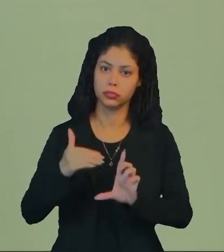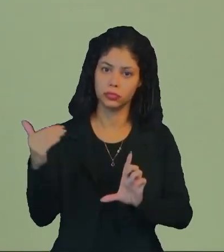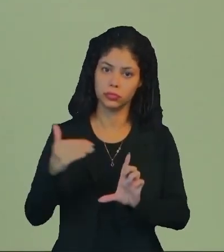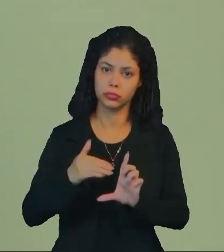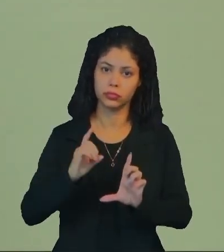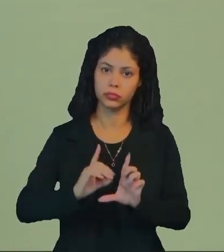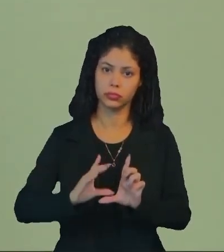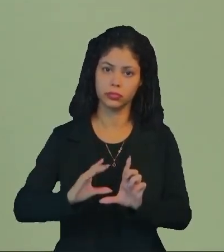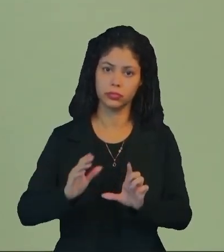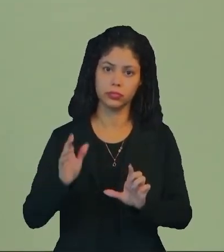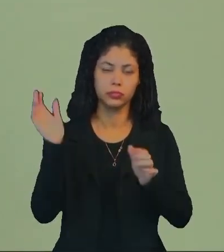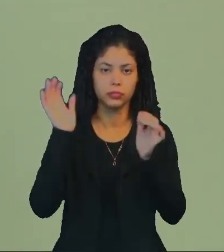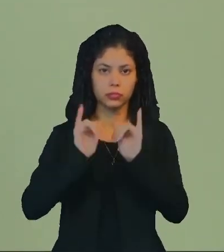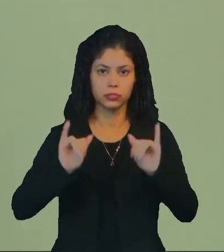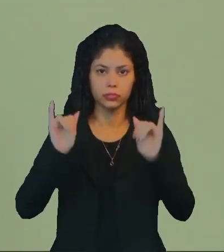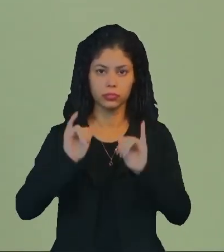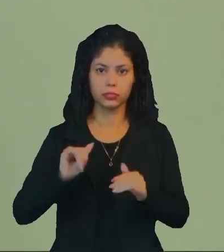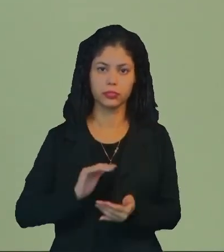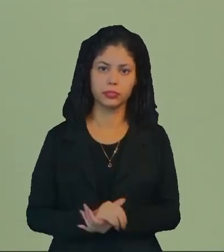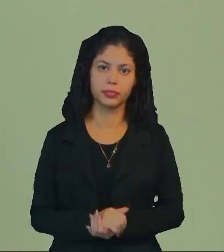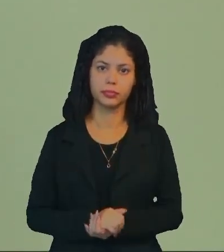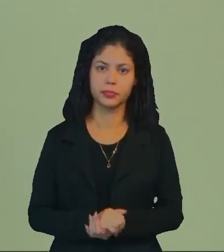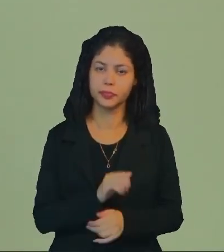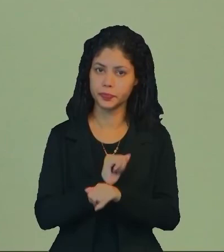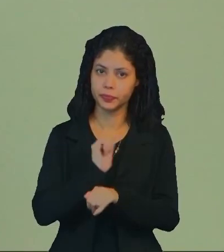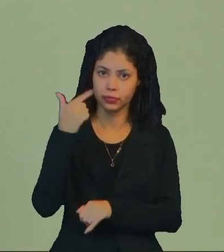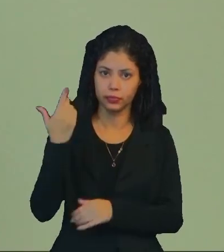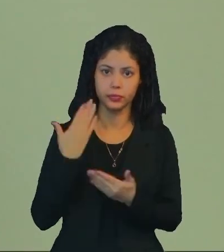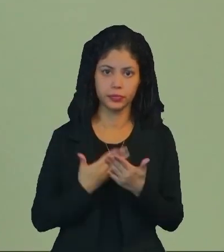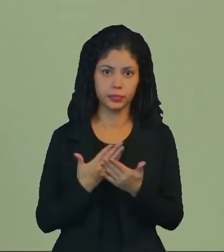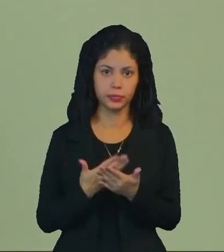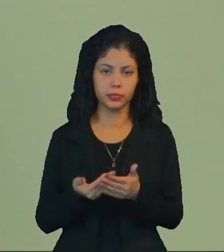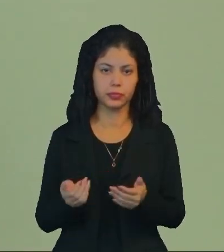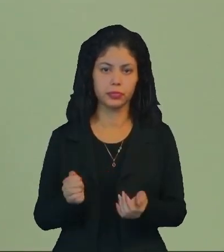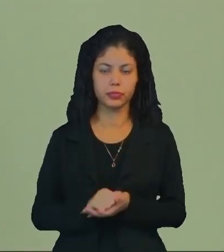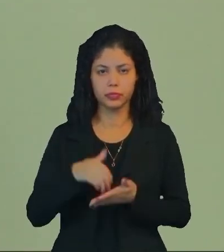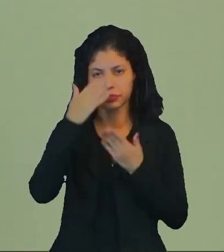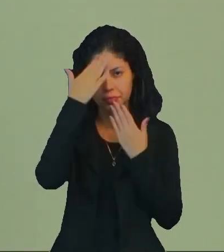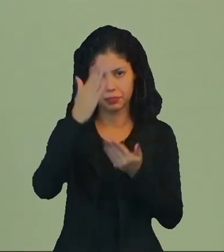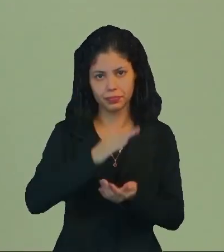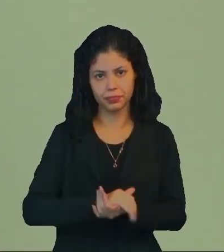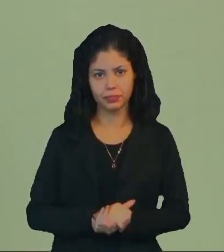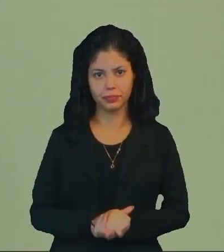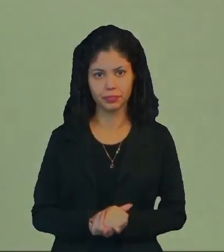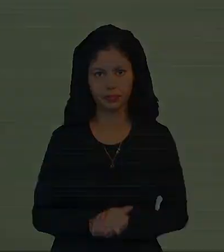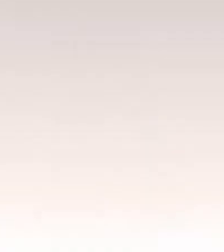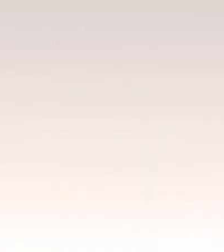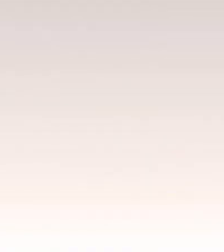essa aula e outras informações, acesse a plataforma Eduque. Espero vocês na próxima aula. Muito obrigado.